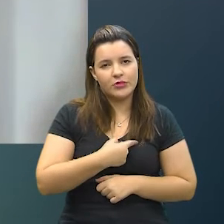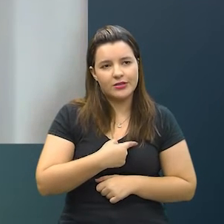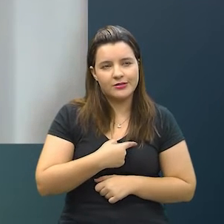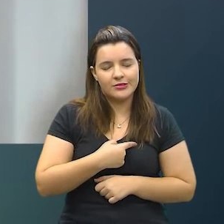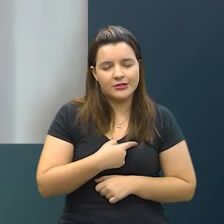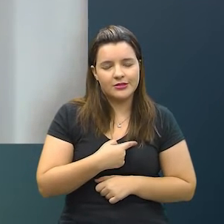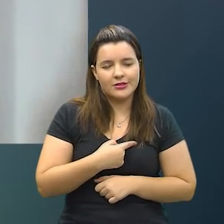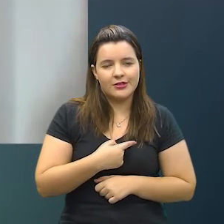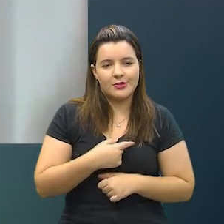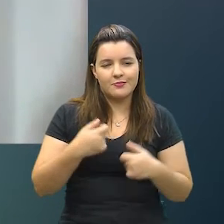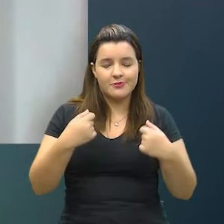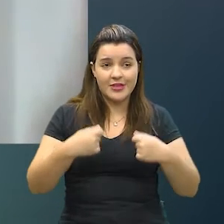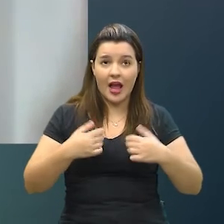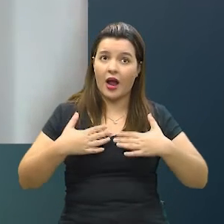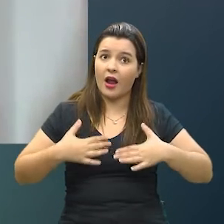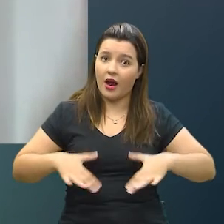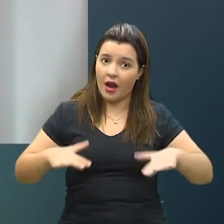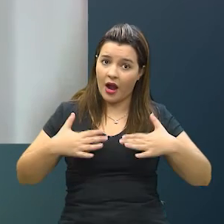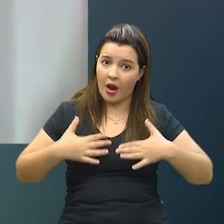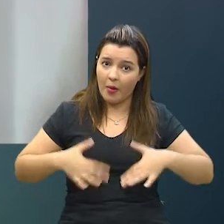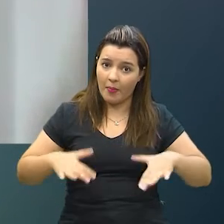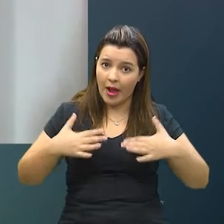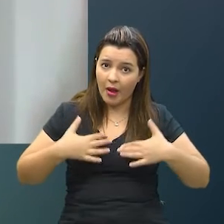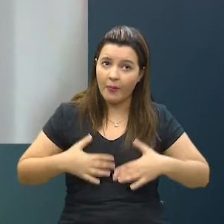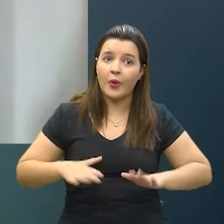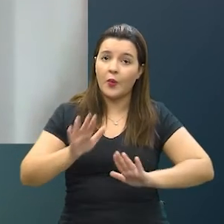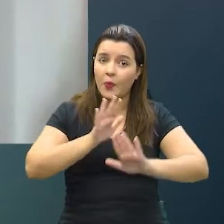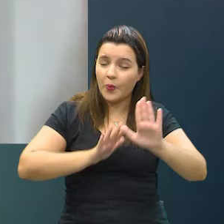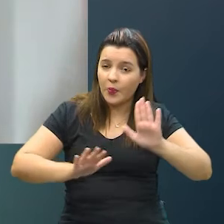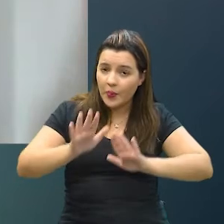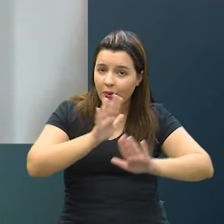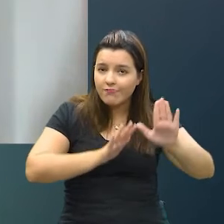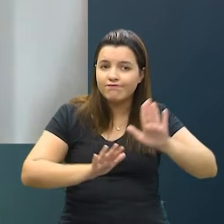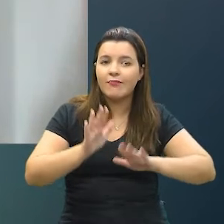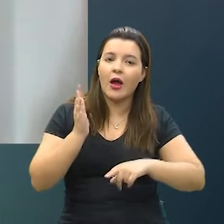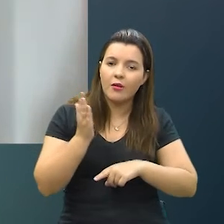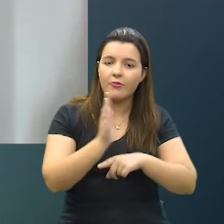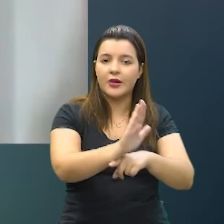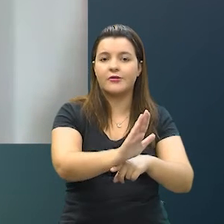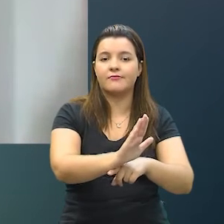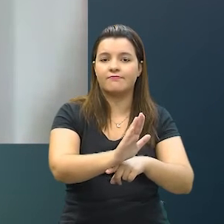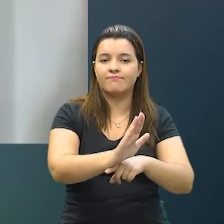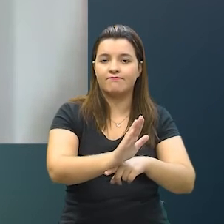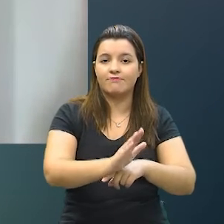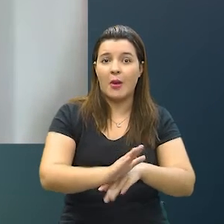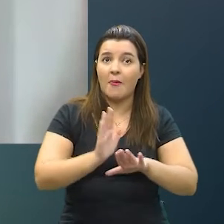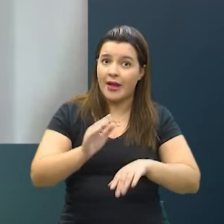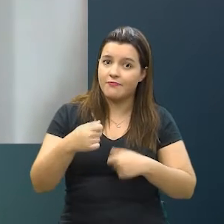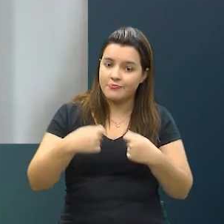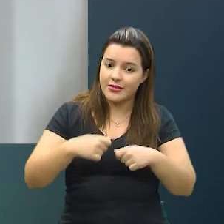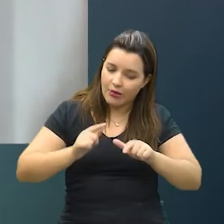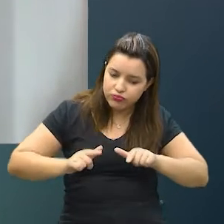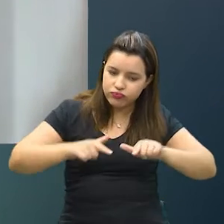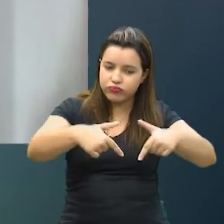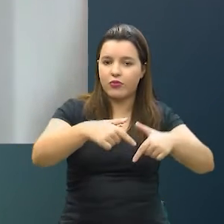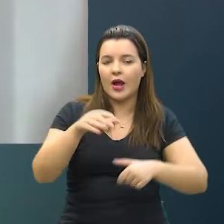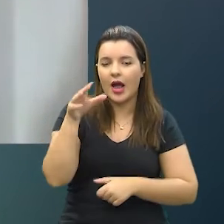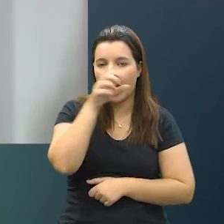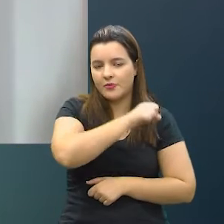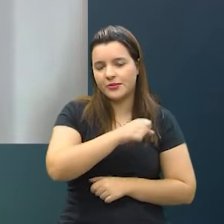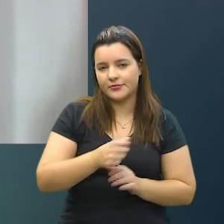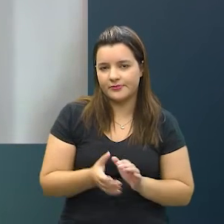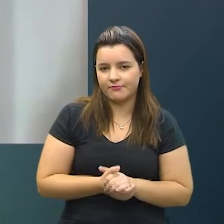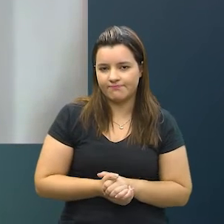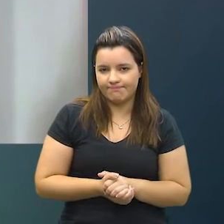com bastante serenidade, com bastante cuidado, mas também, assim, com bastante rapidez, porque, né, para um